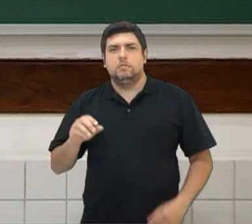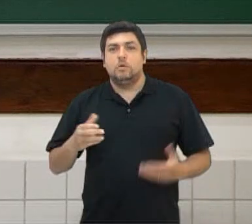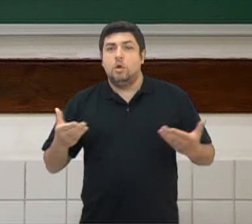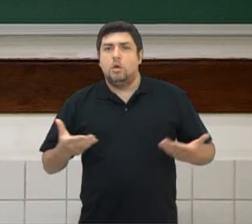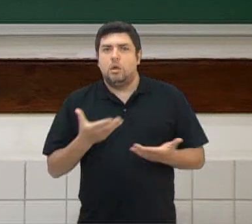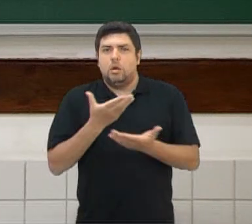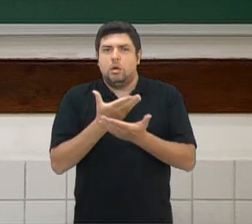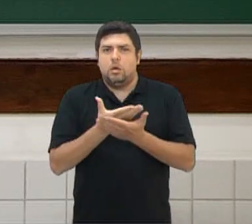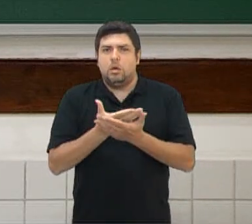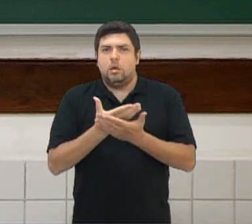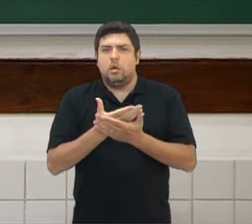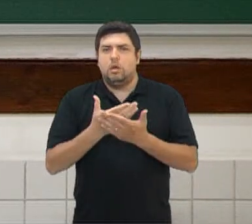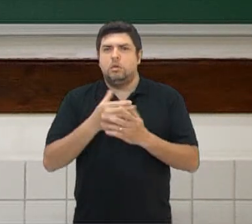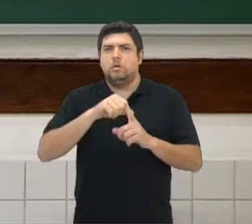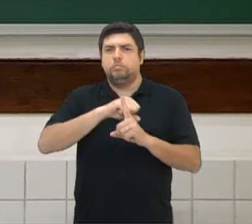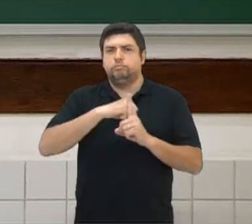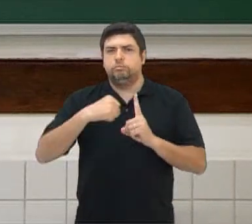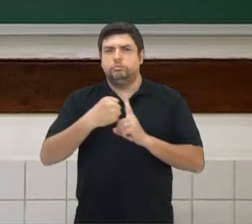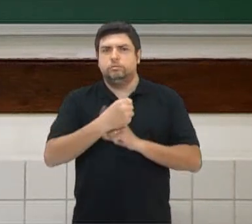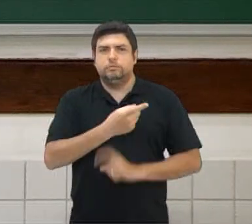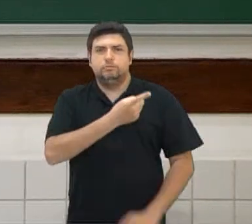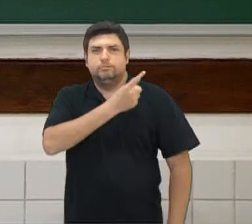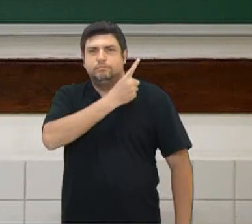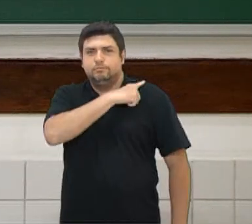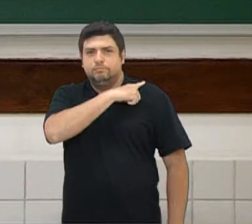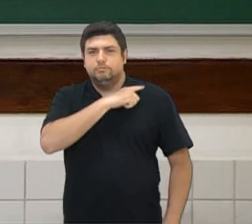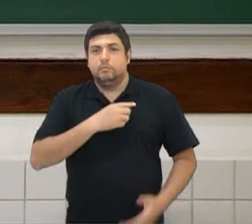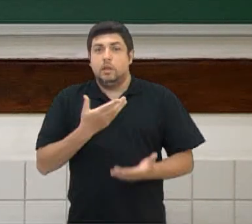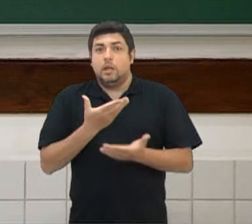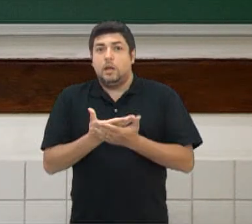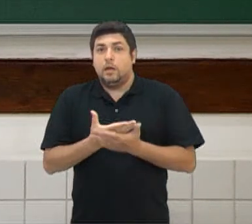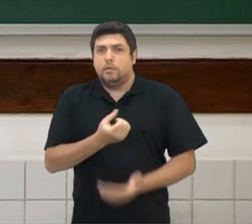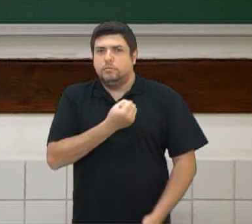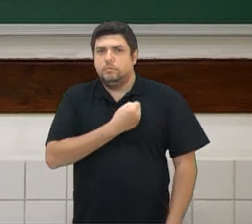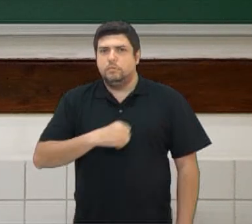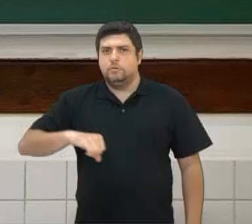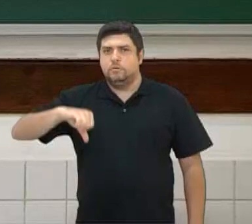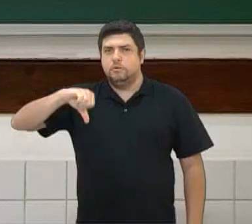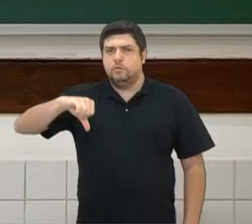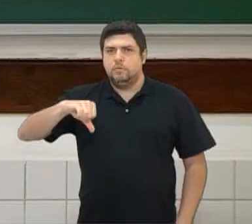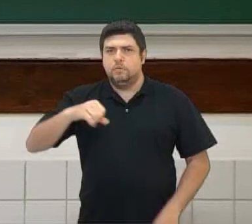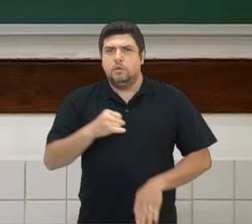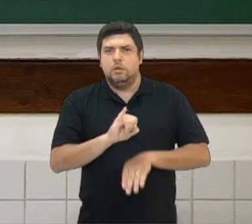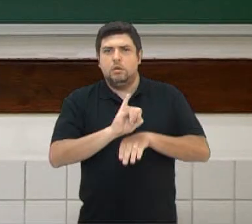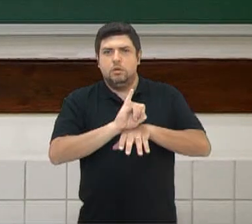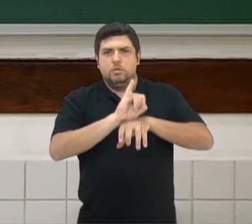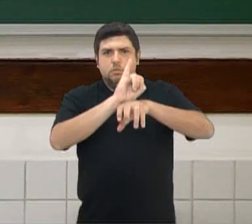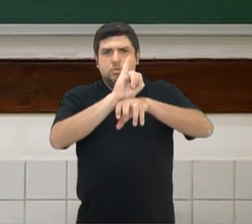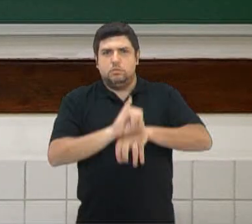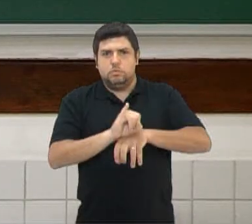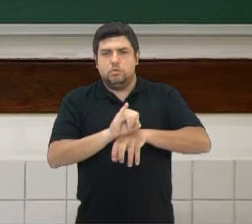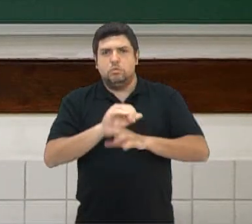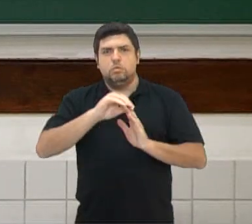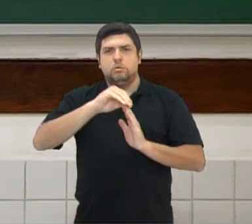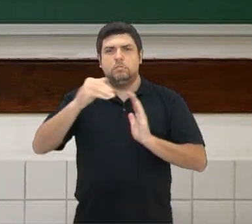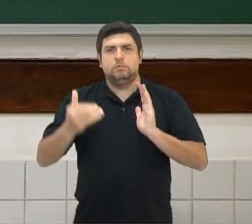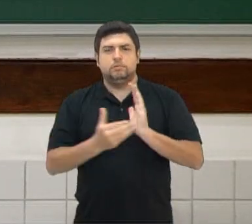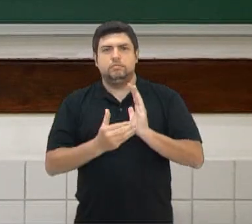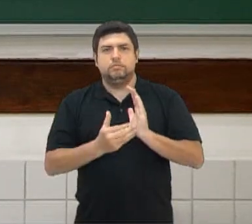de Sociologia para o primeiro ano. Aula de número 9, Instituições